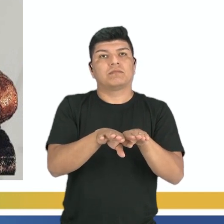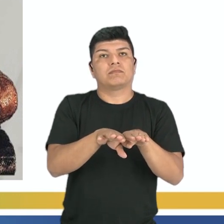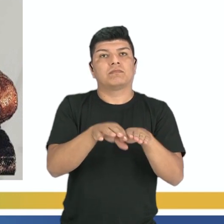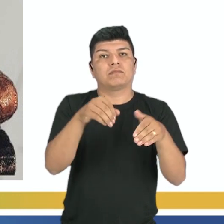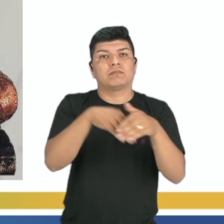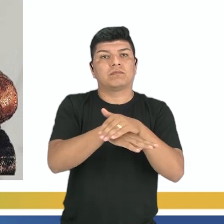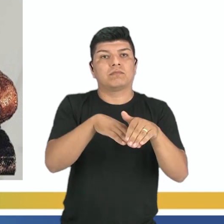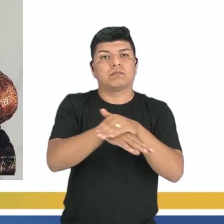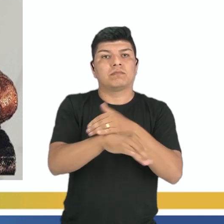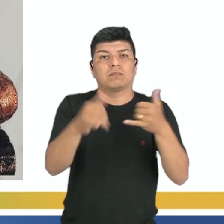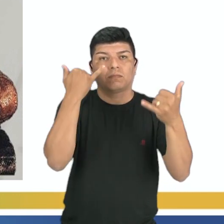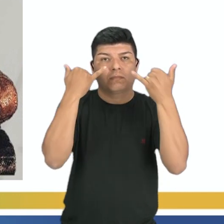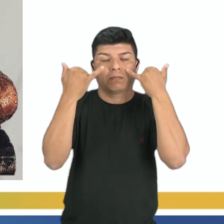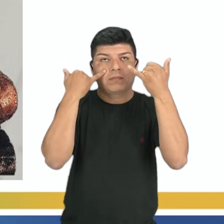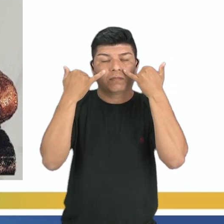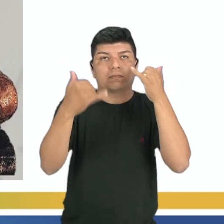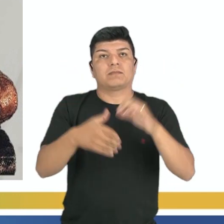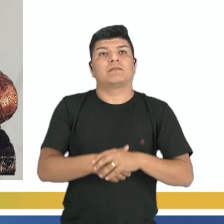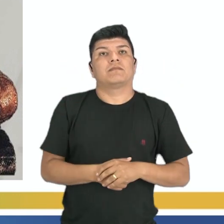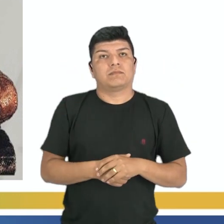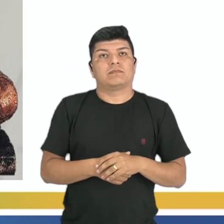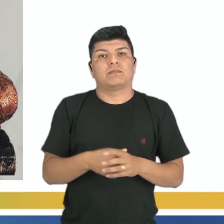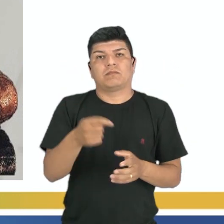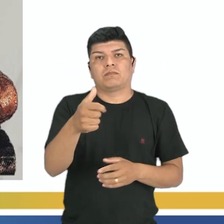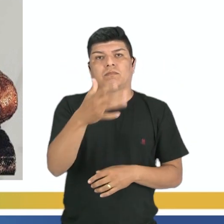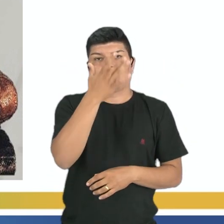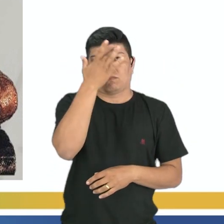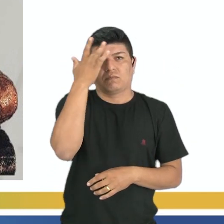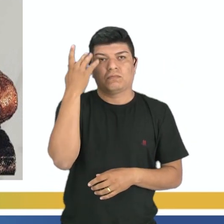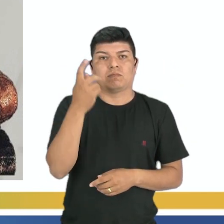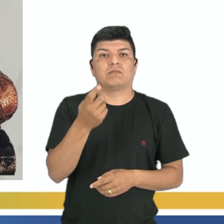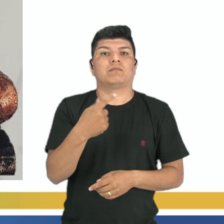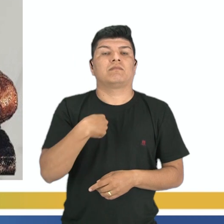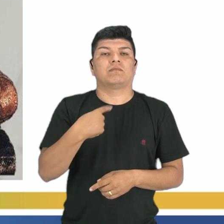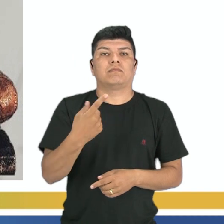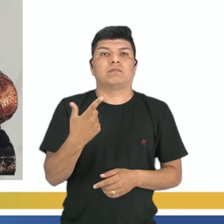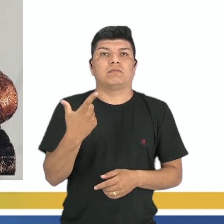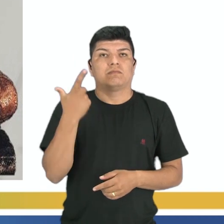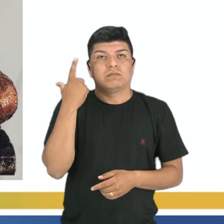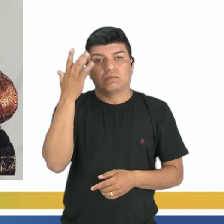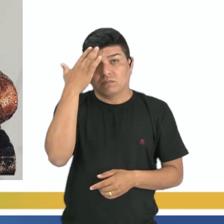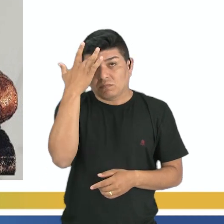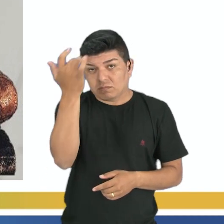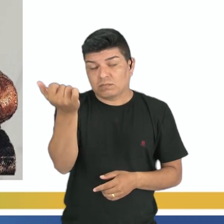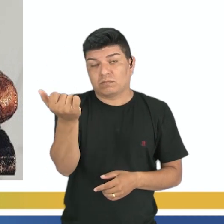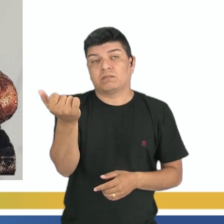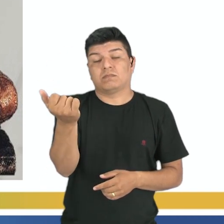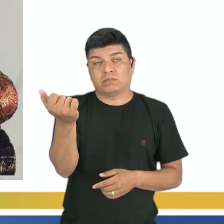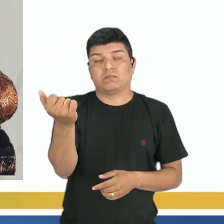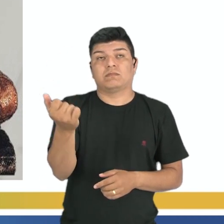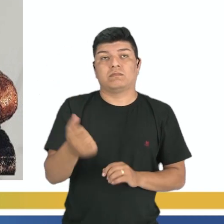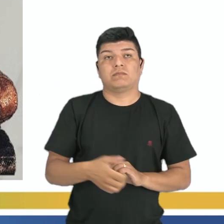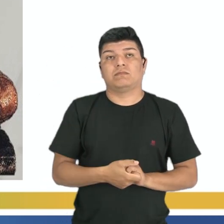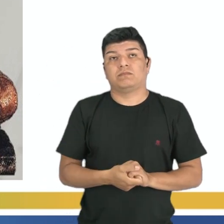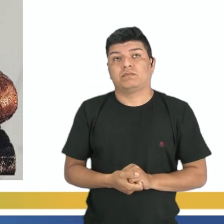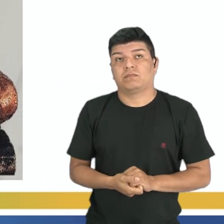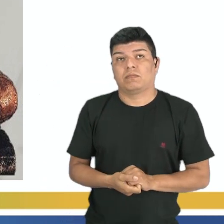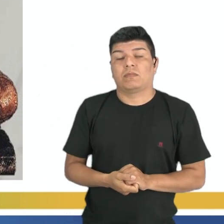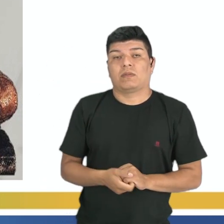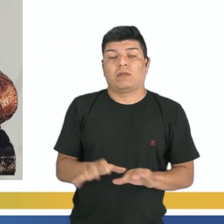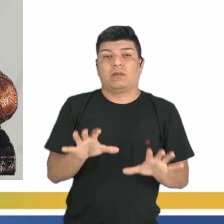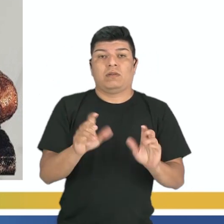arquivar informações. Como poucas pessoas dominavam a arte da escrita, né,